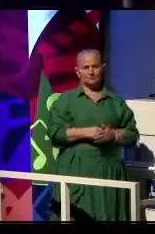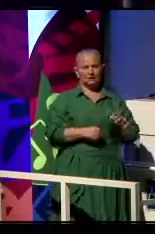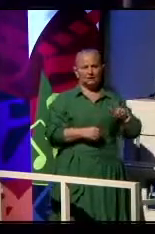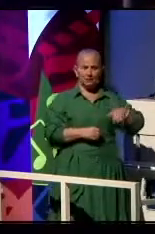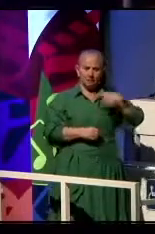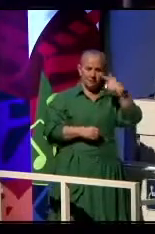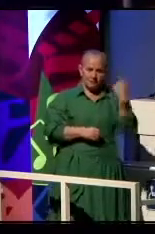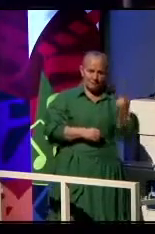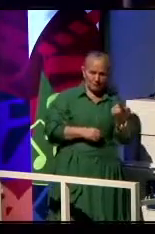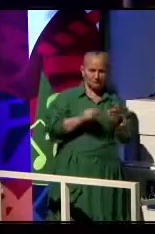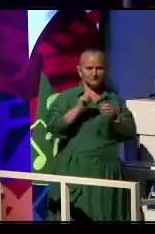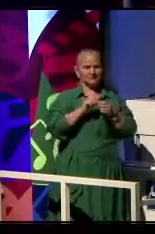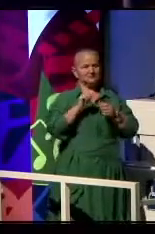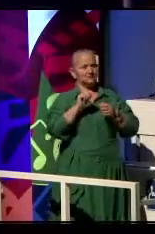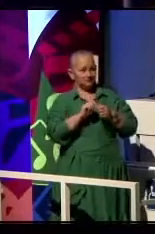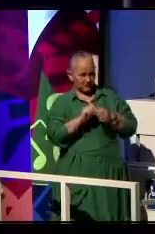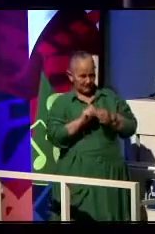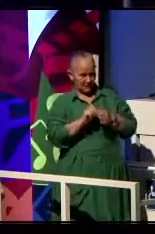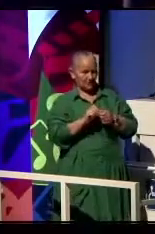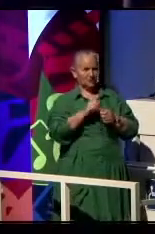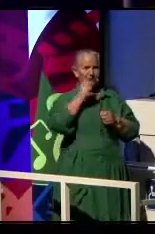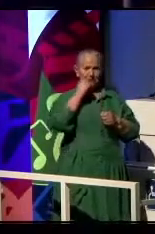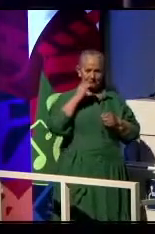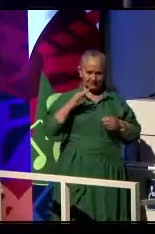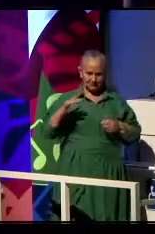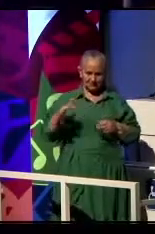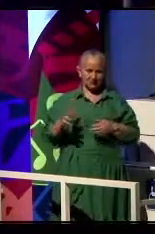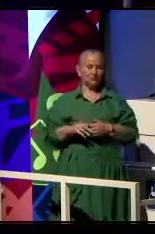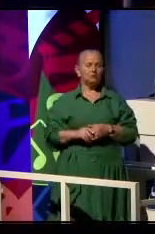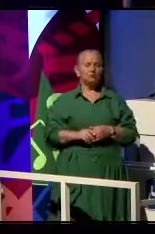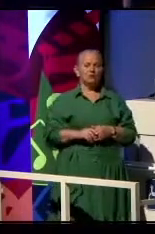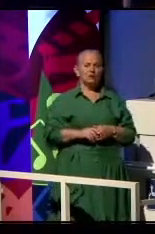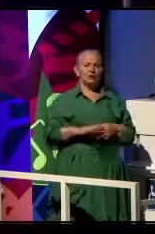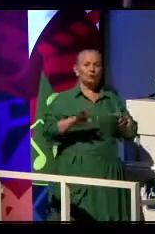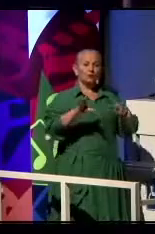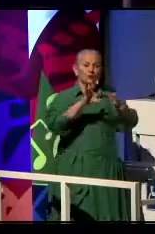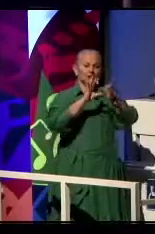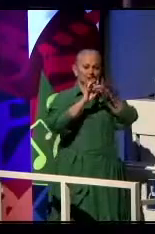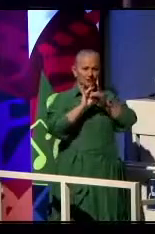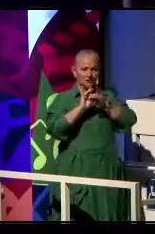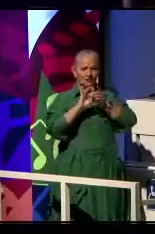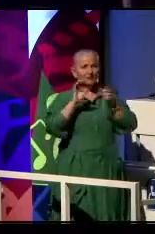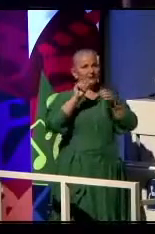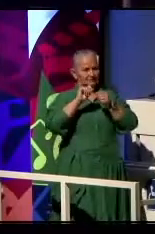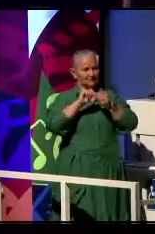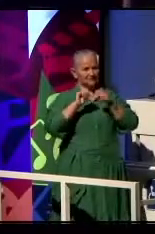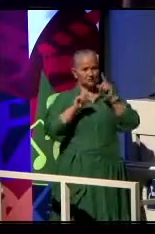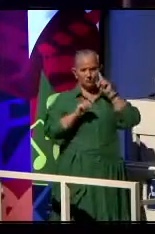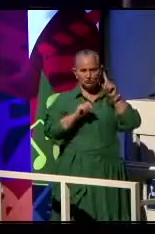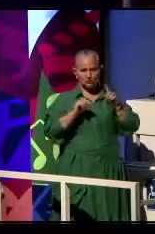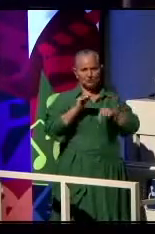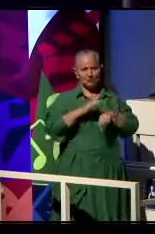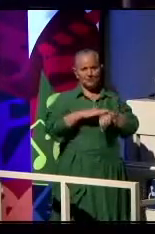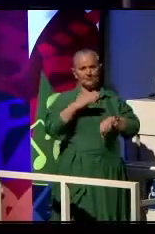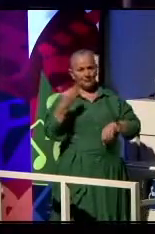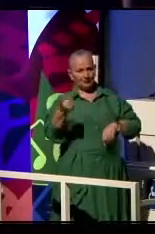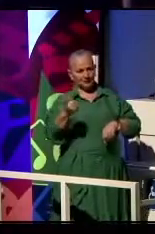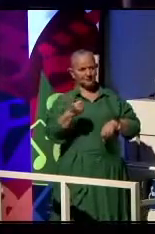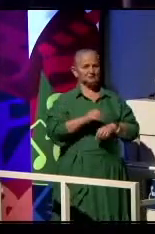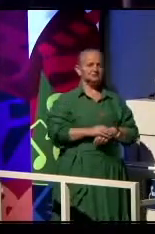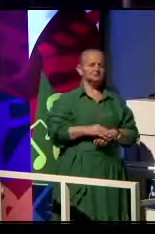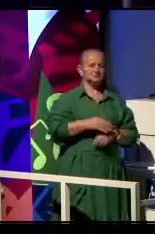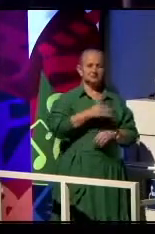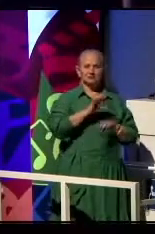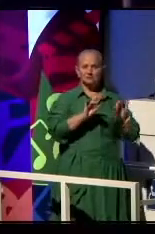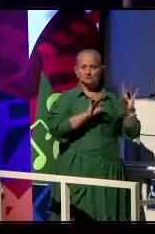da gravação do álbum Clube da Esquina, foi o dia que eles se reuniram, né, para fazer esse especial. Pode passar?